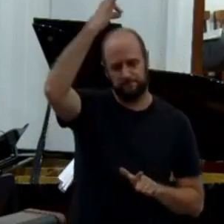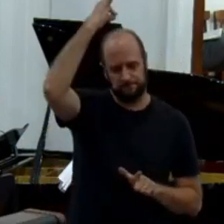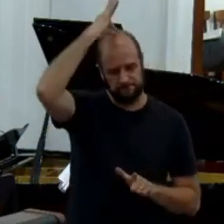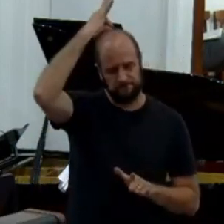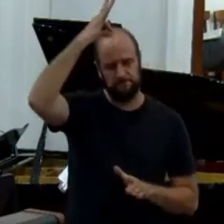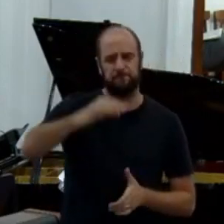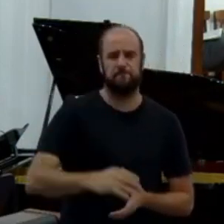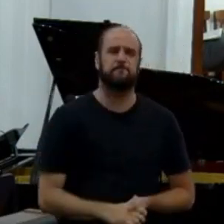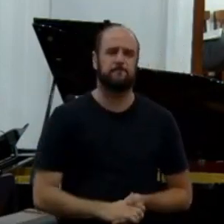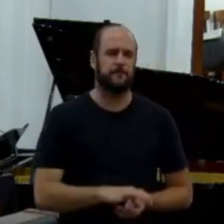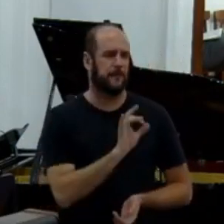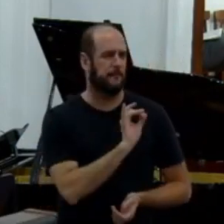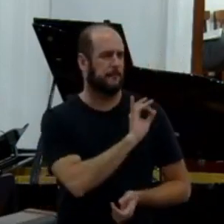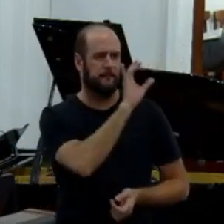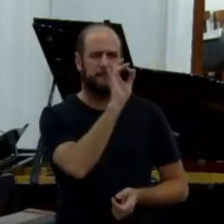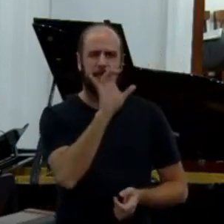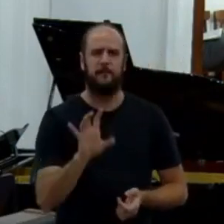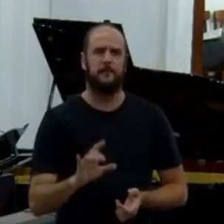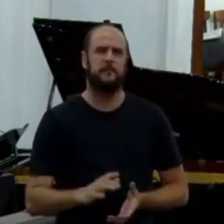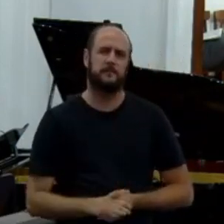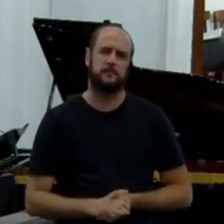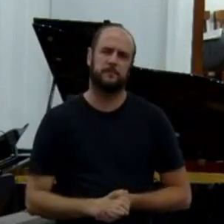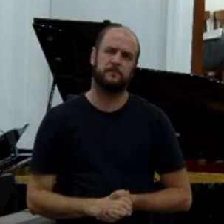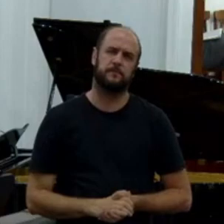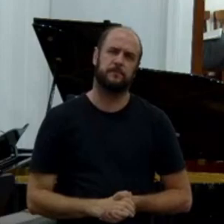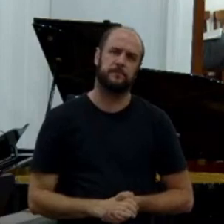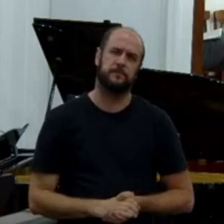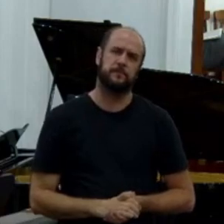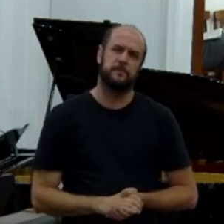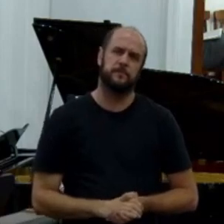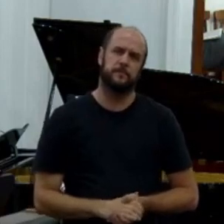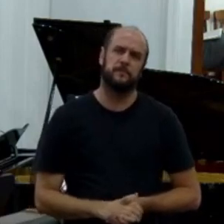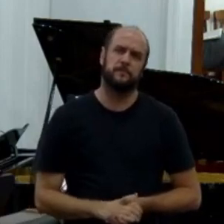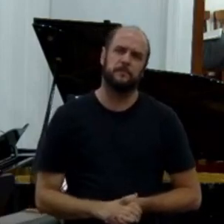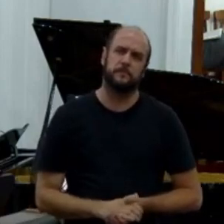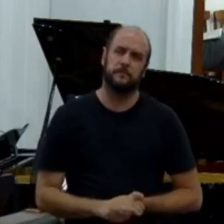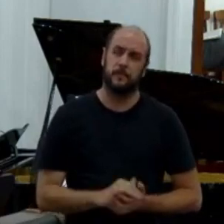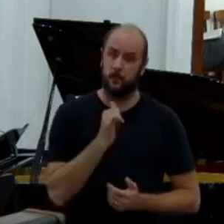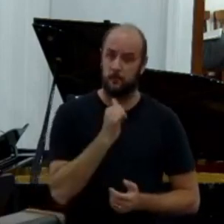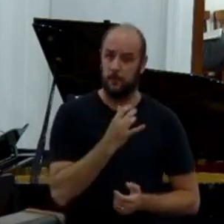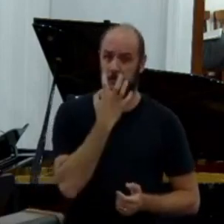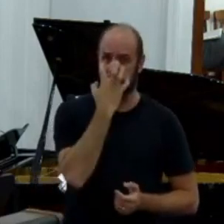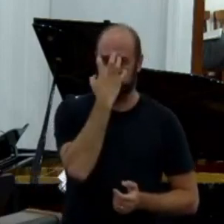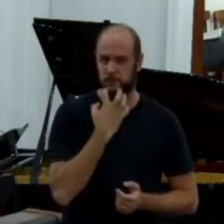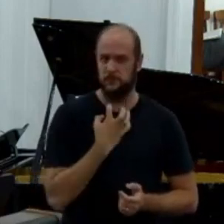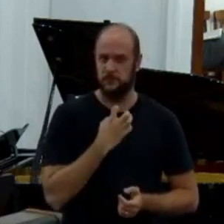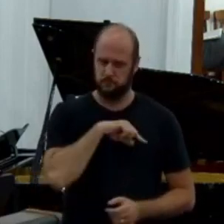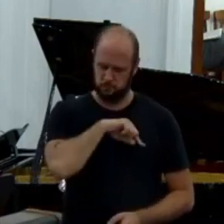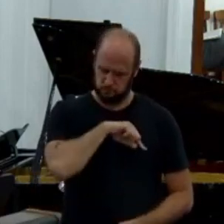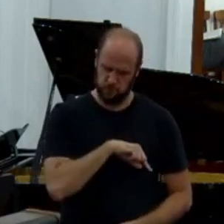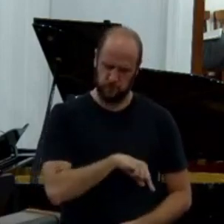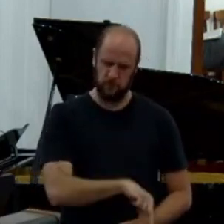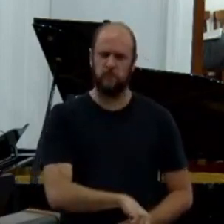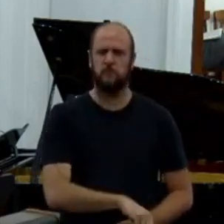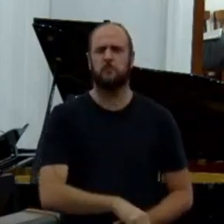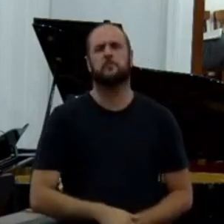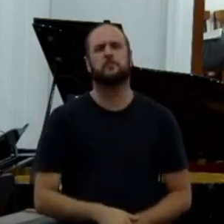espiritual em cada um de nós. Isso nos fala algo sério e profundo ao mesmo